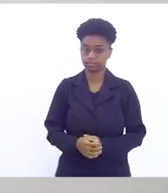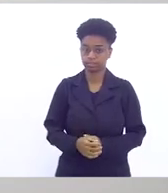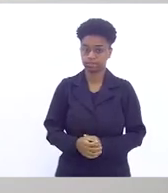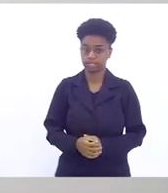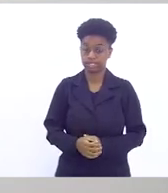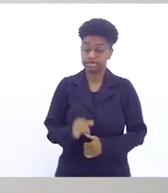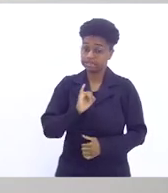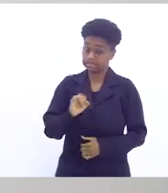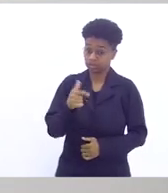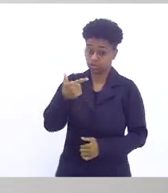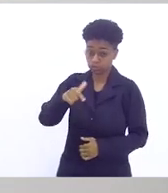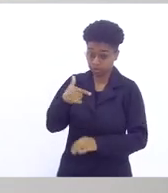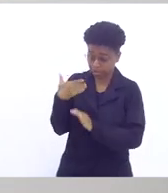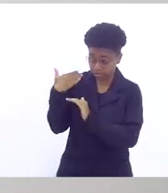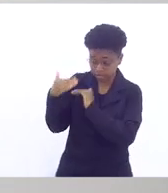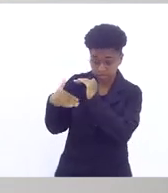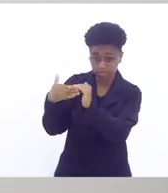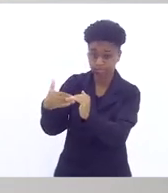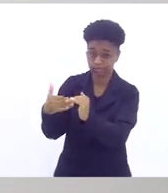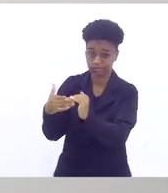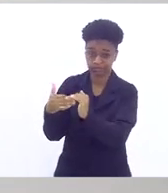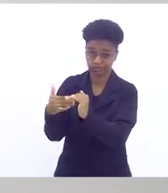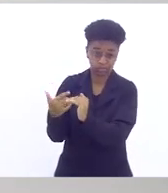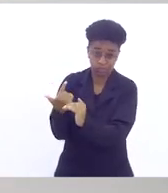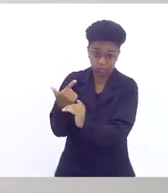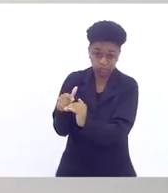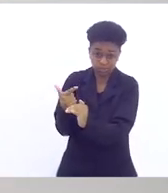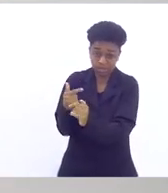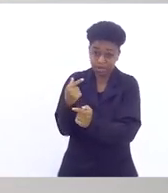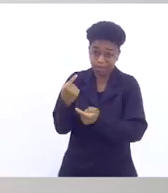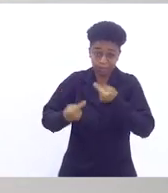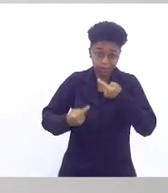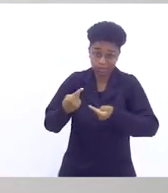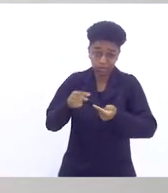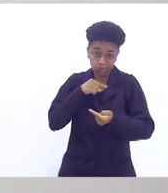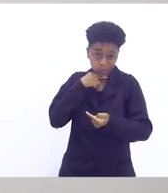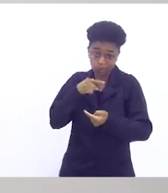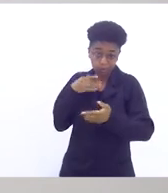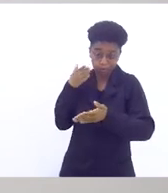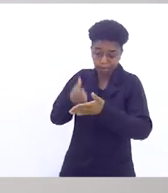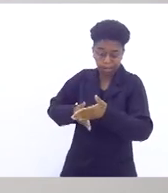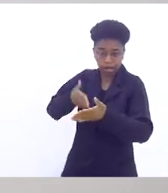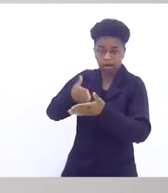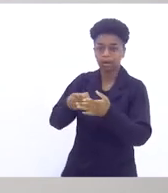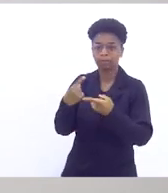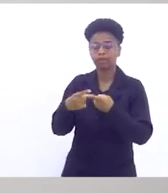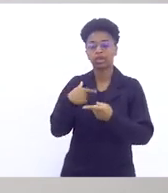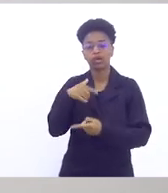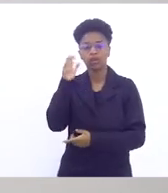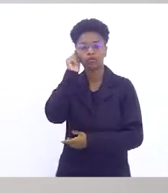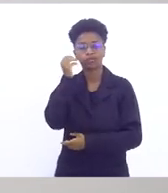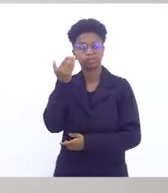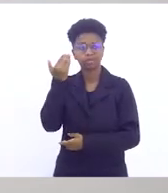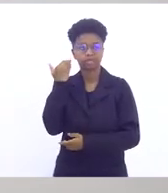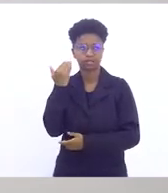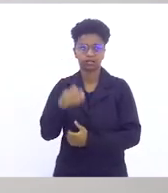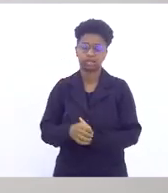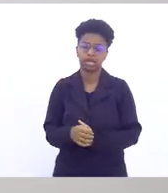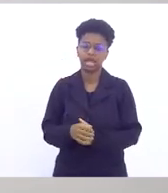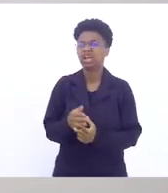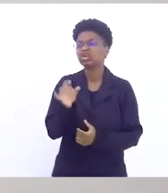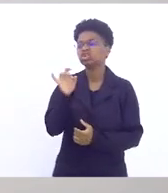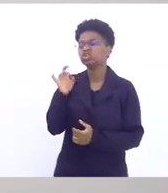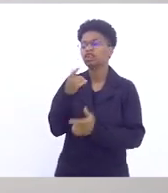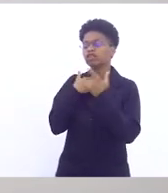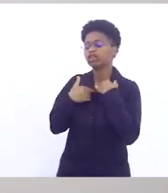sem desenvolvimento não há políticas que consiga né Eu tive que escutar uma vez assim ah mas a gente só